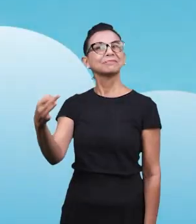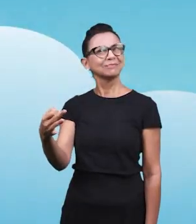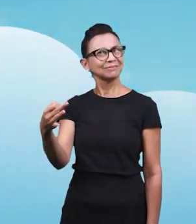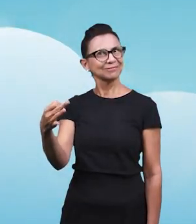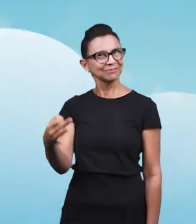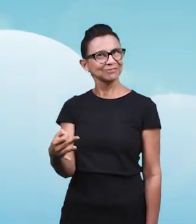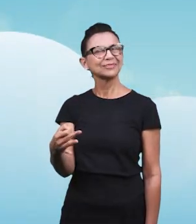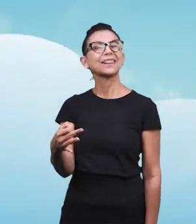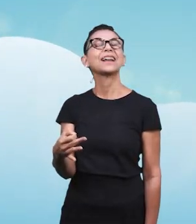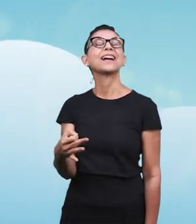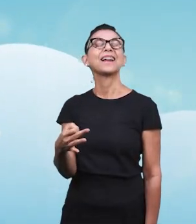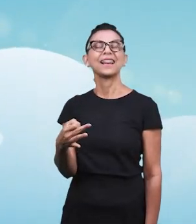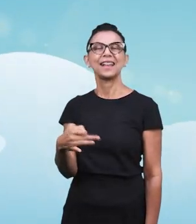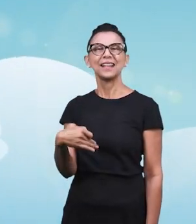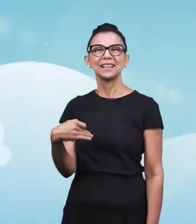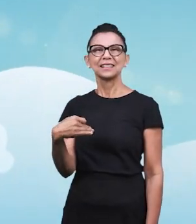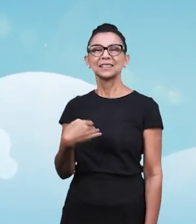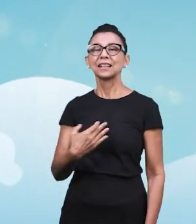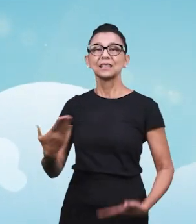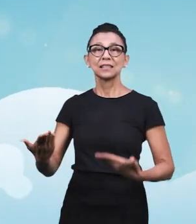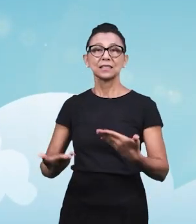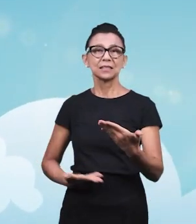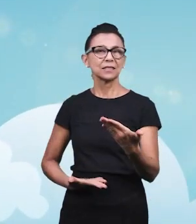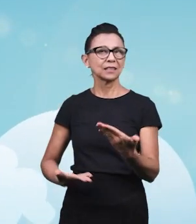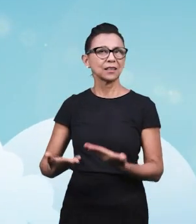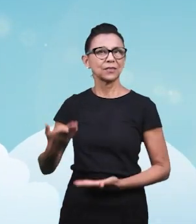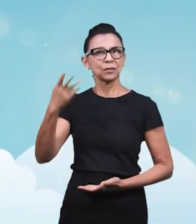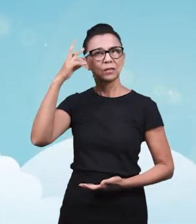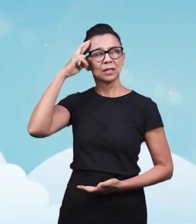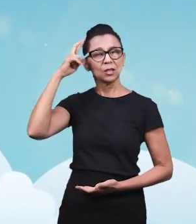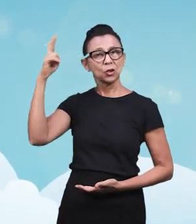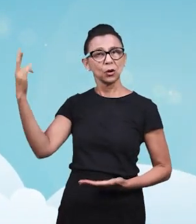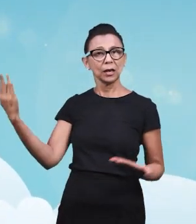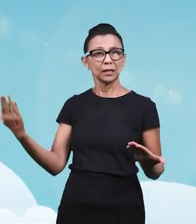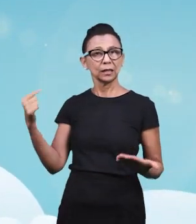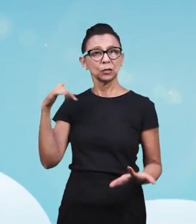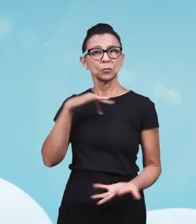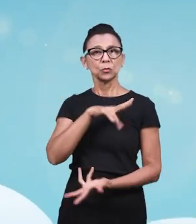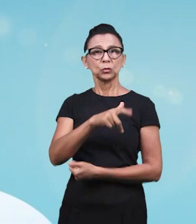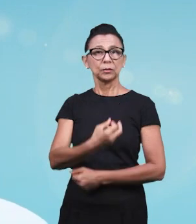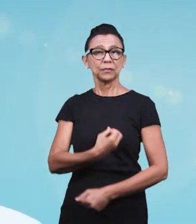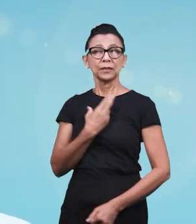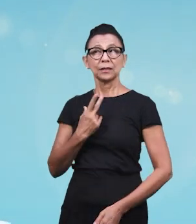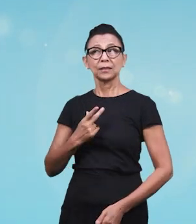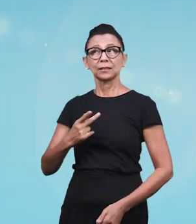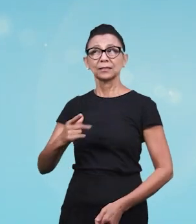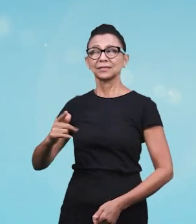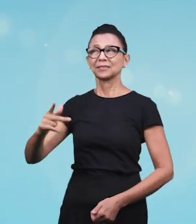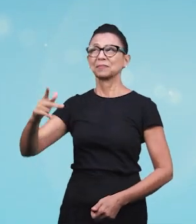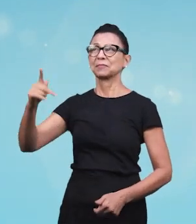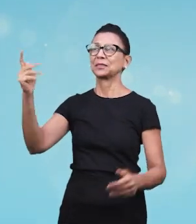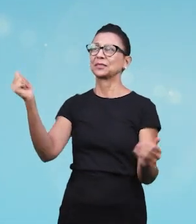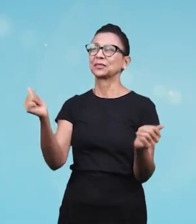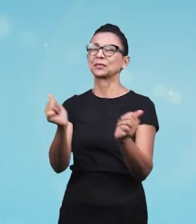Escolhi muito bem viver eternamente com